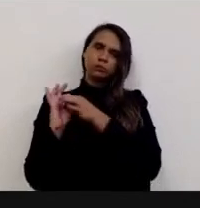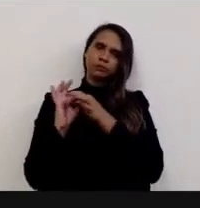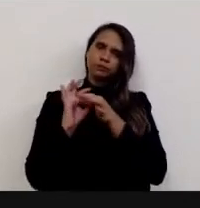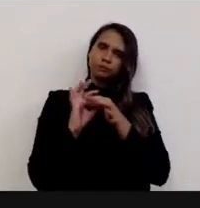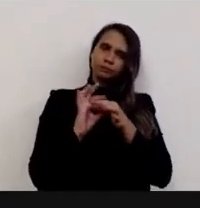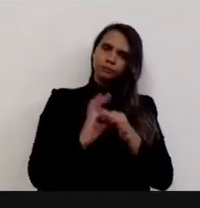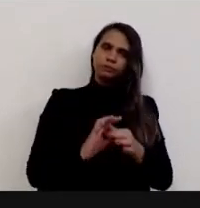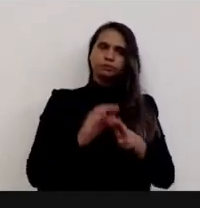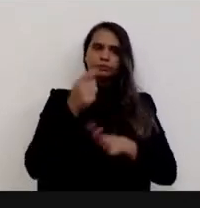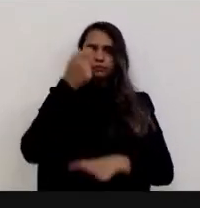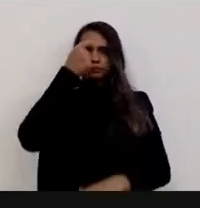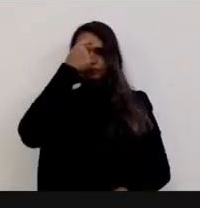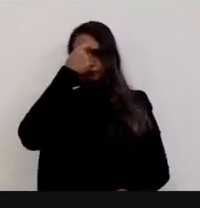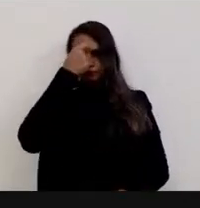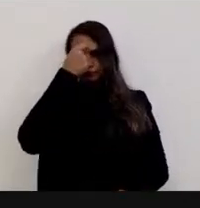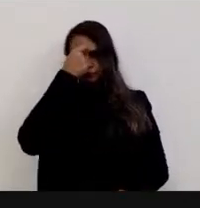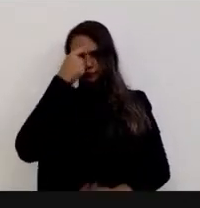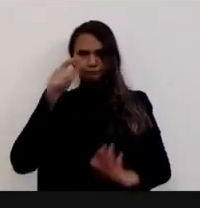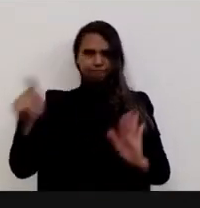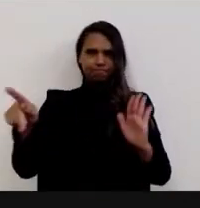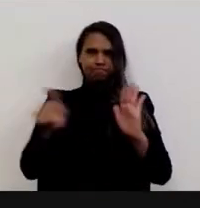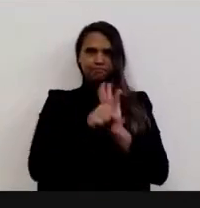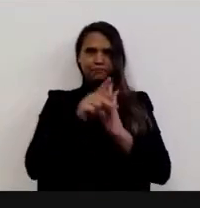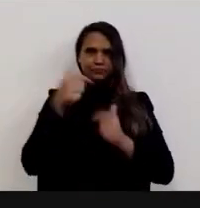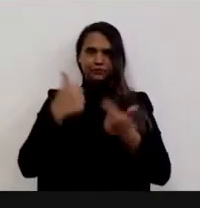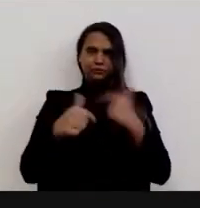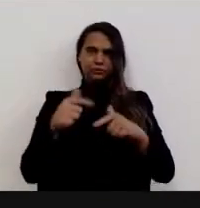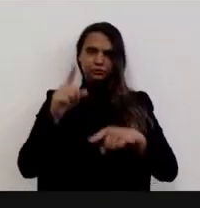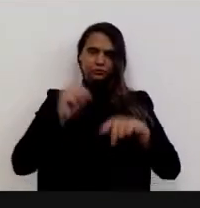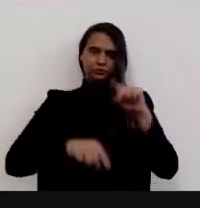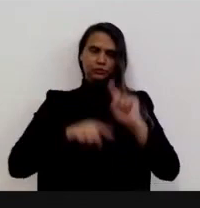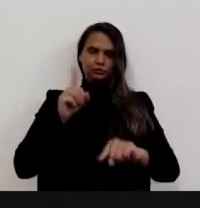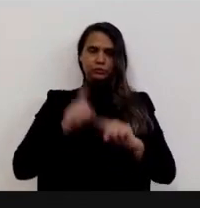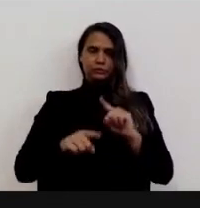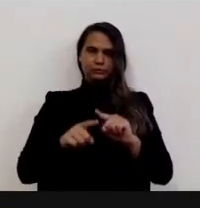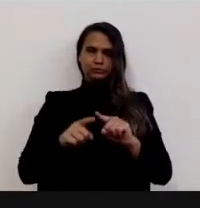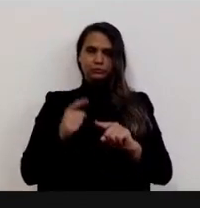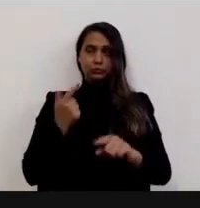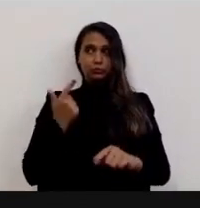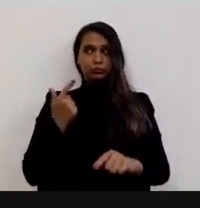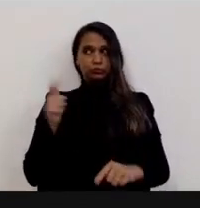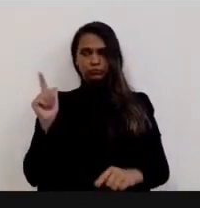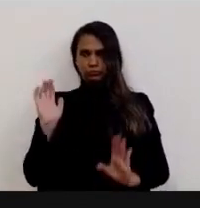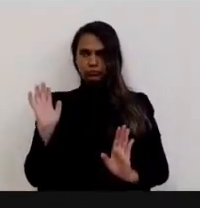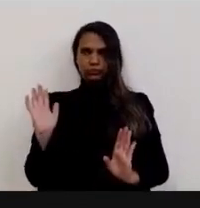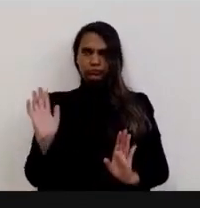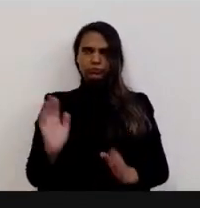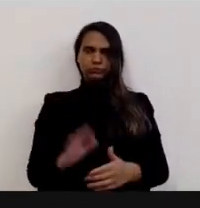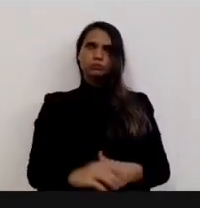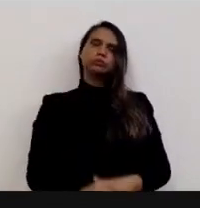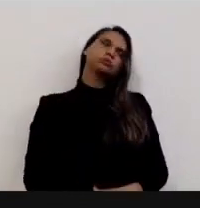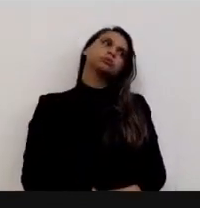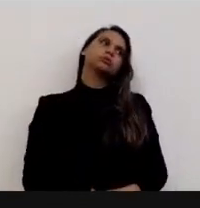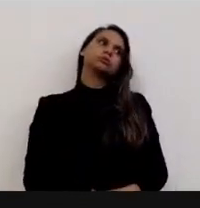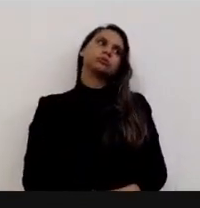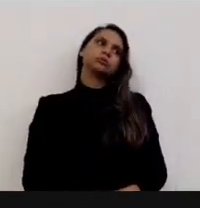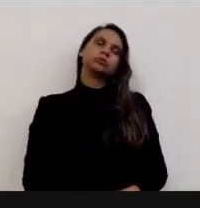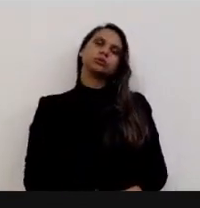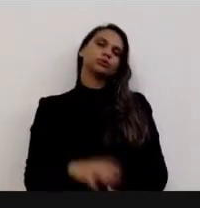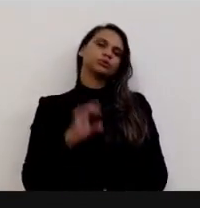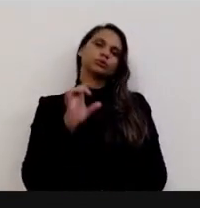meu conhecimento específico de trabalhar com essas ferramentas. Então, é outra limitação. Então,